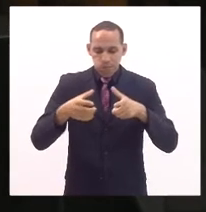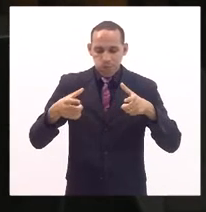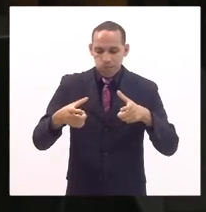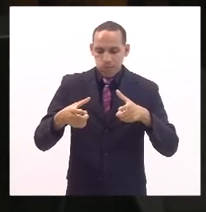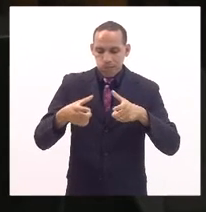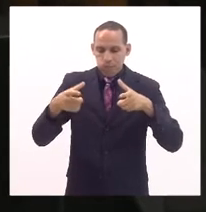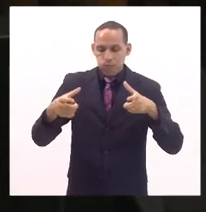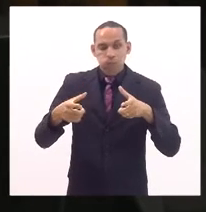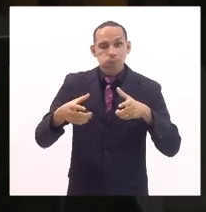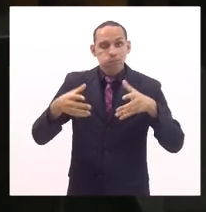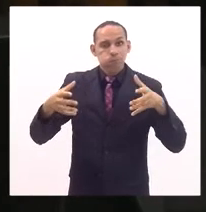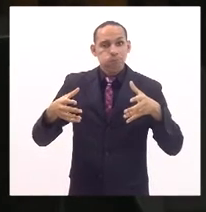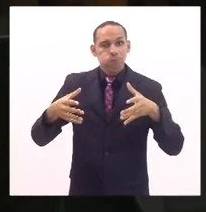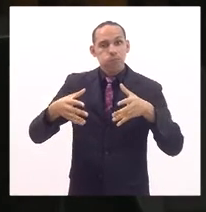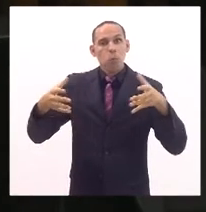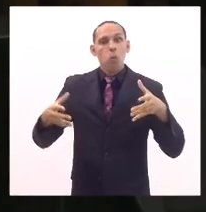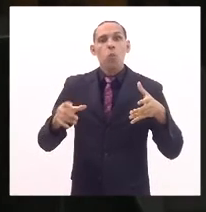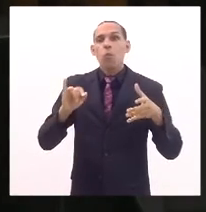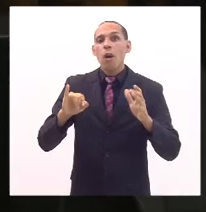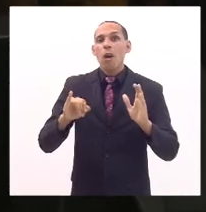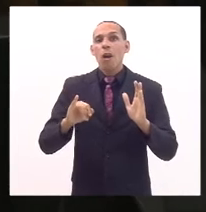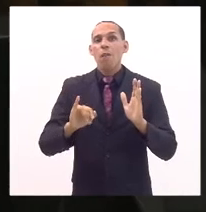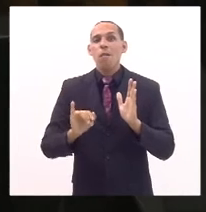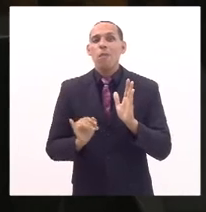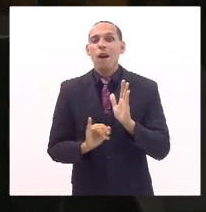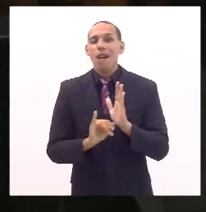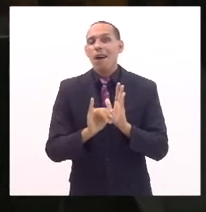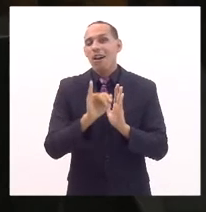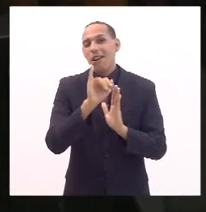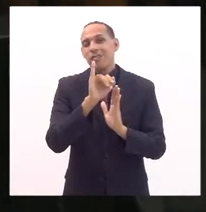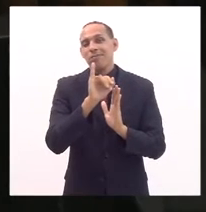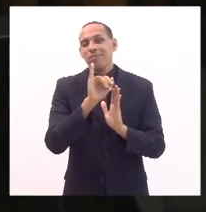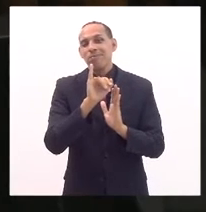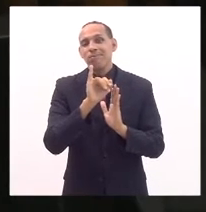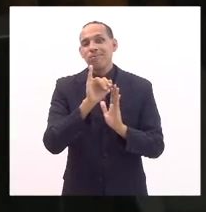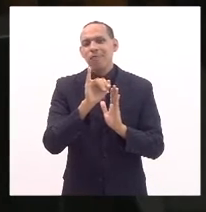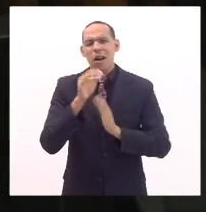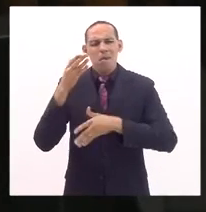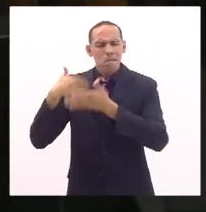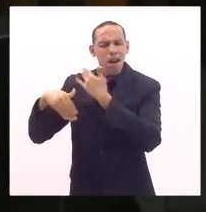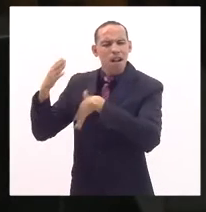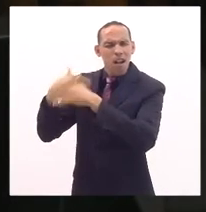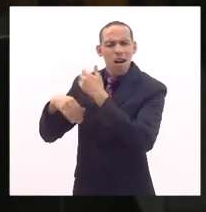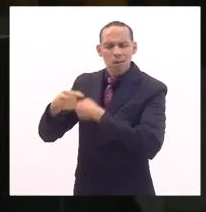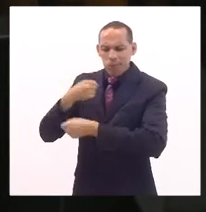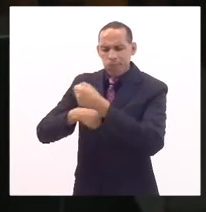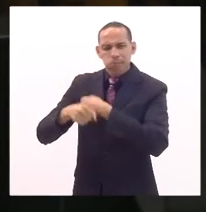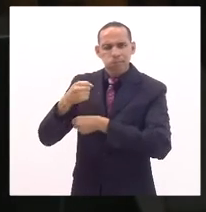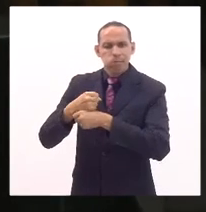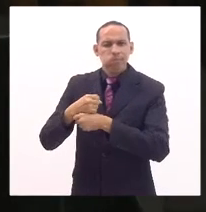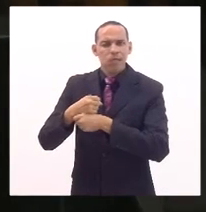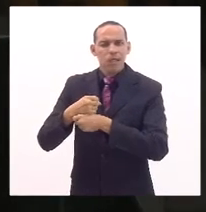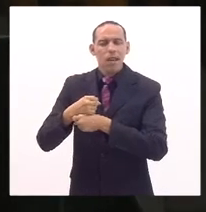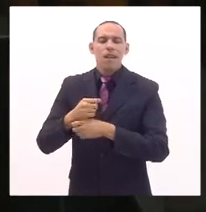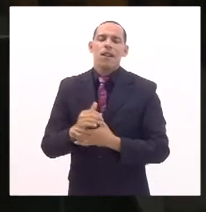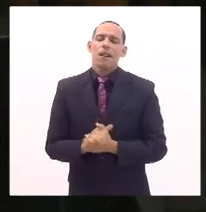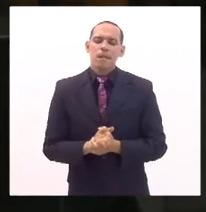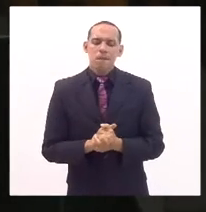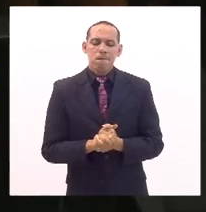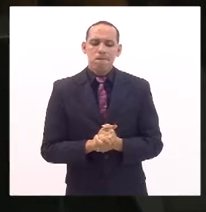da inflação o que a última inflação de 12 meses acumulada e